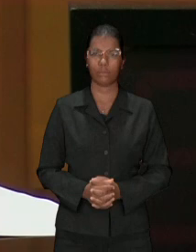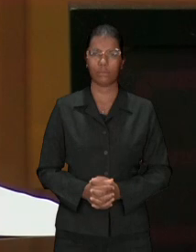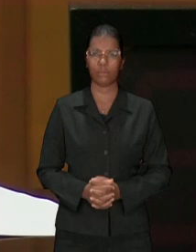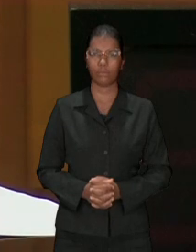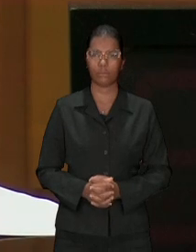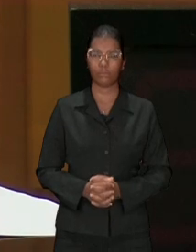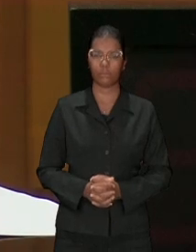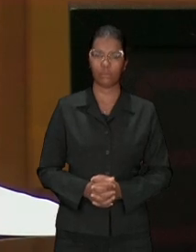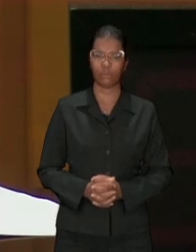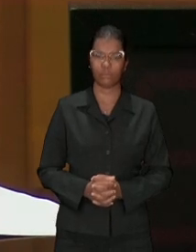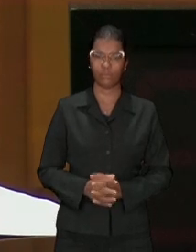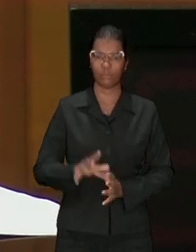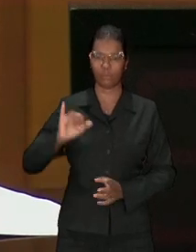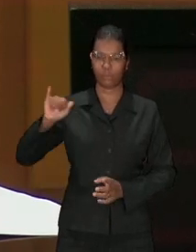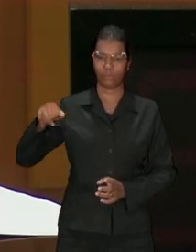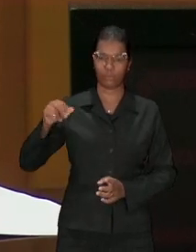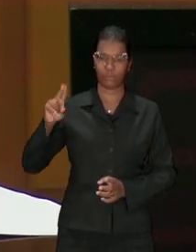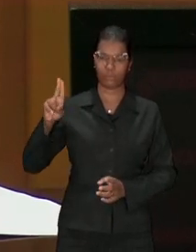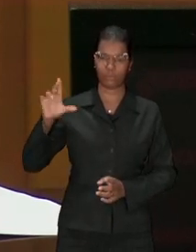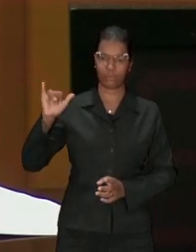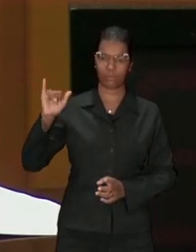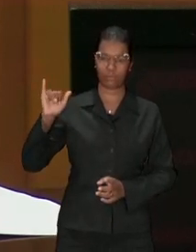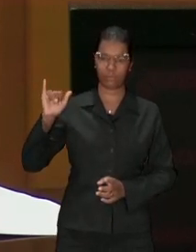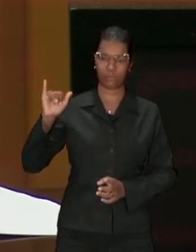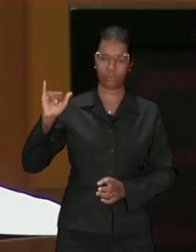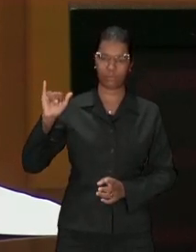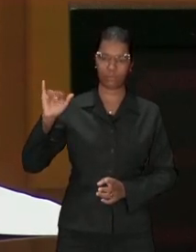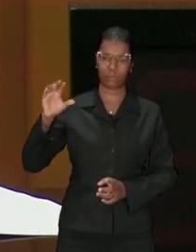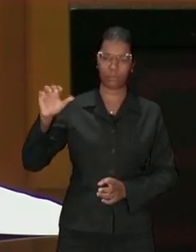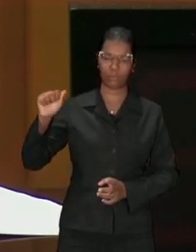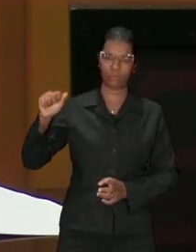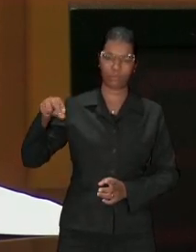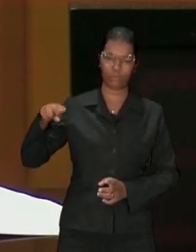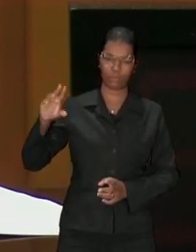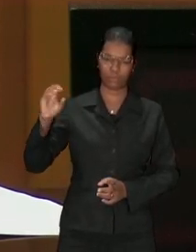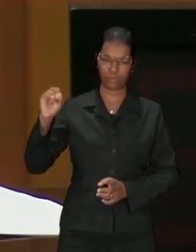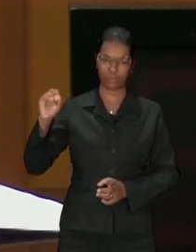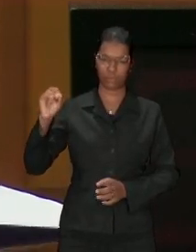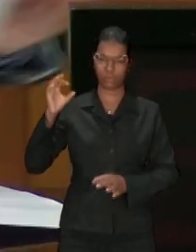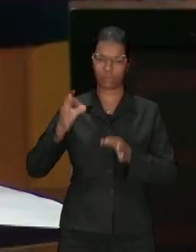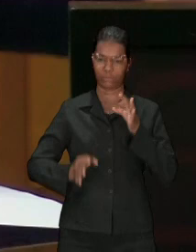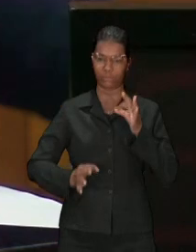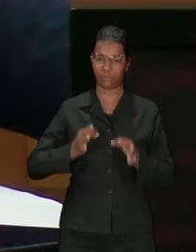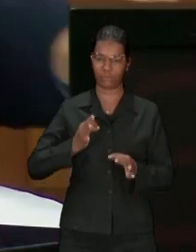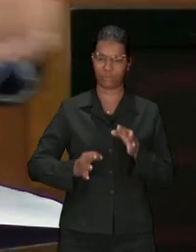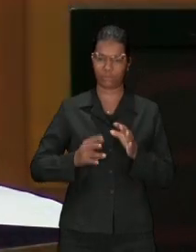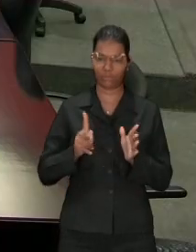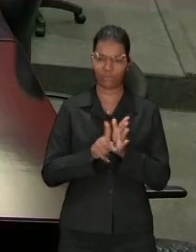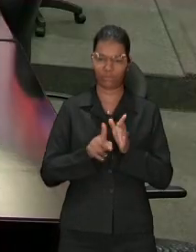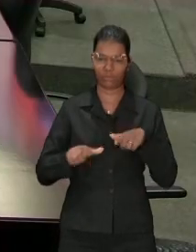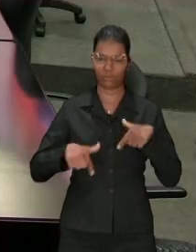Doutor Juliano Pedro Girardello, juiz do trabalho da 5ª Vara da Capital.